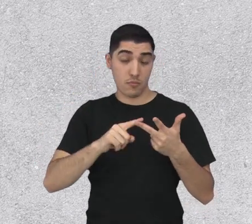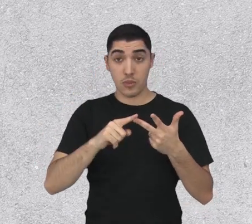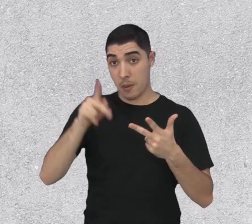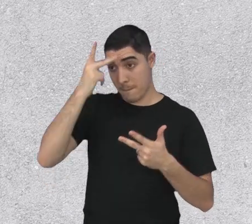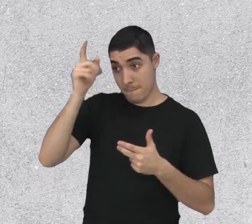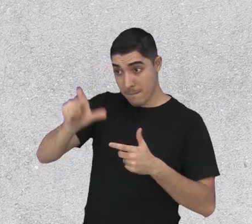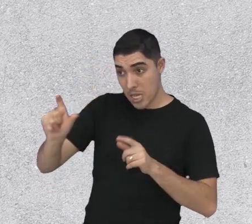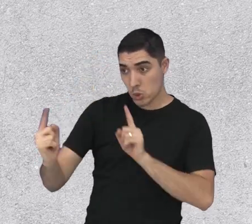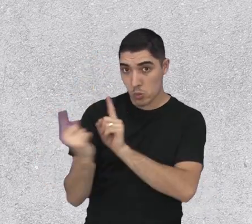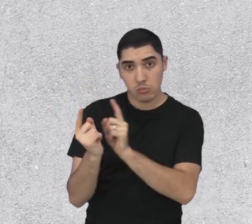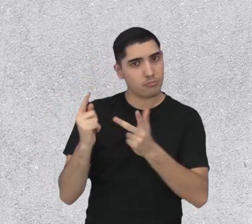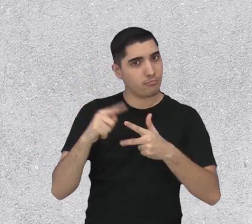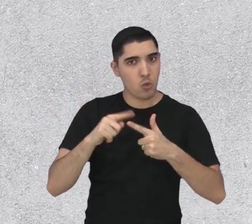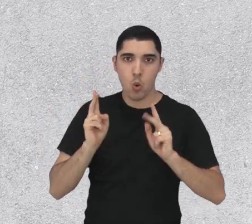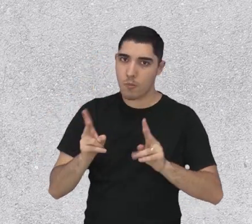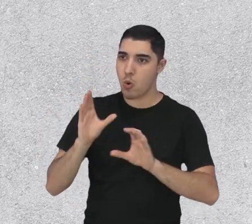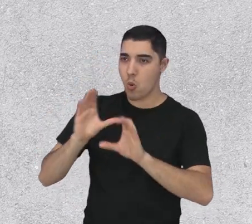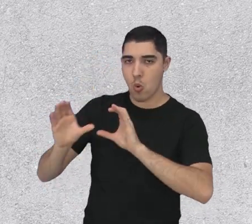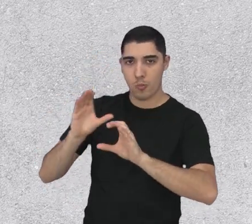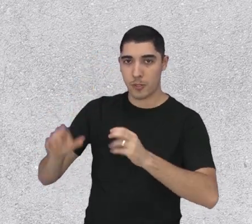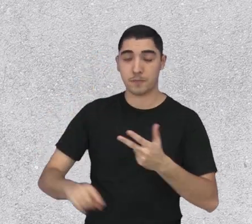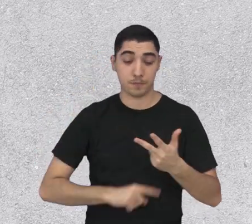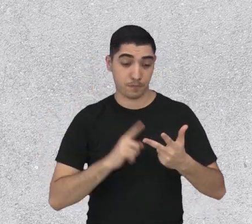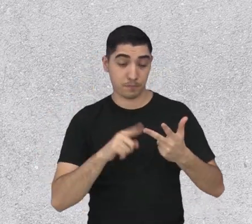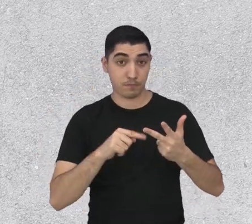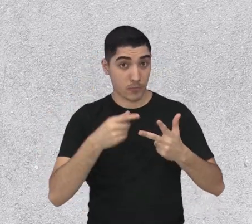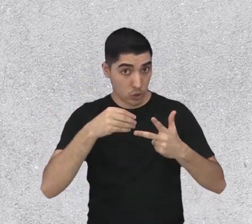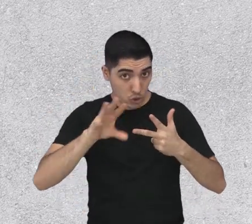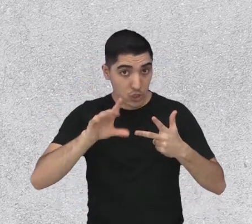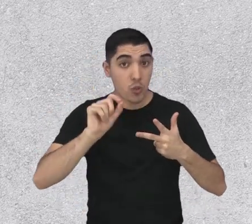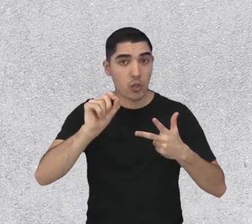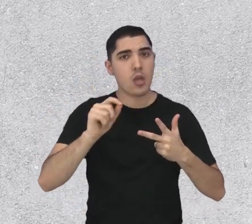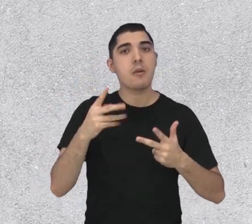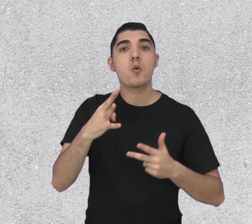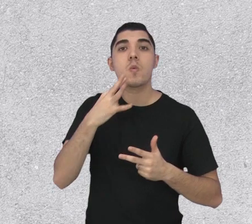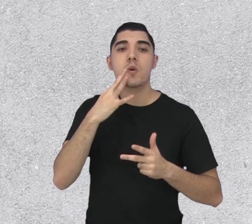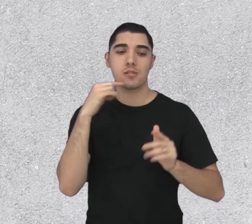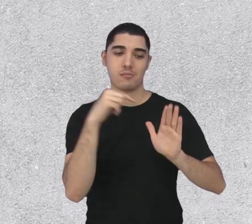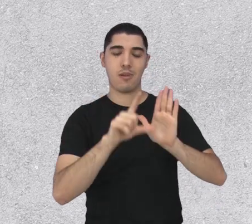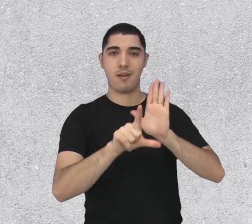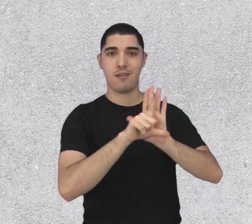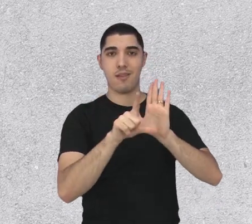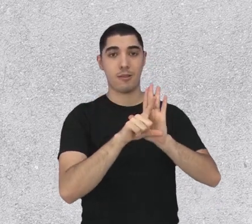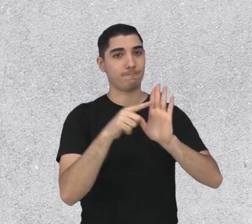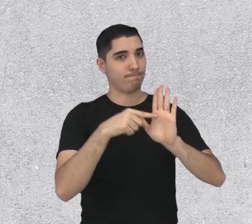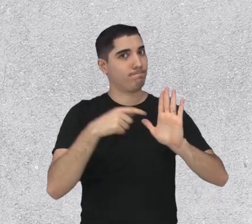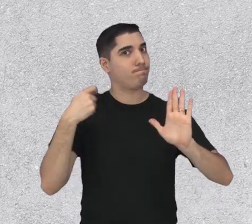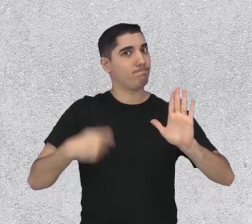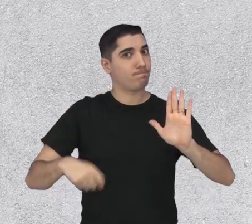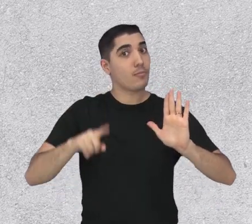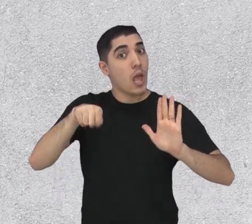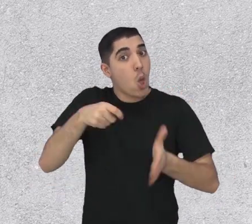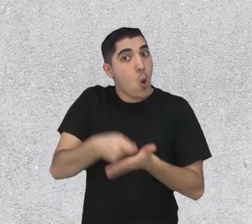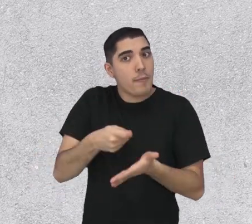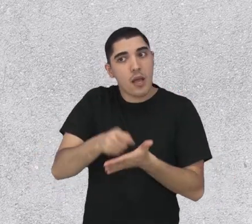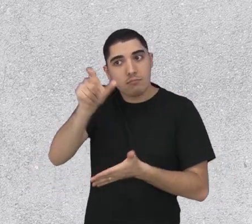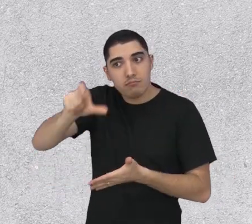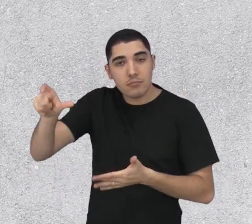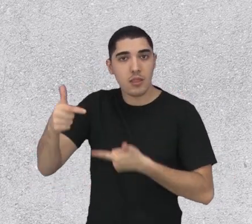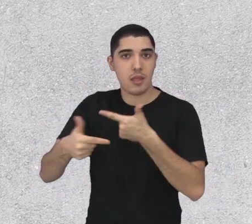lidar diretamente com pessoas, tem que se comunicar o tempo todo. A outra dica é conheça a lei. Esse conhecimento é uma